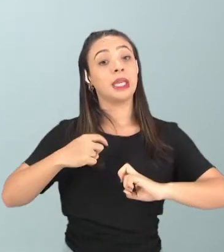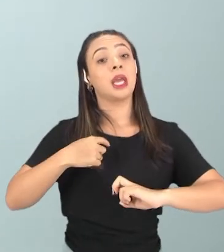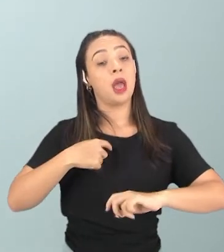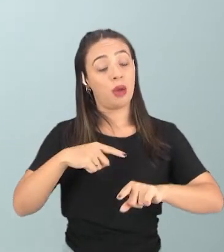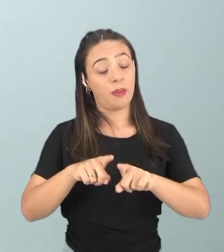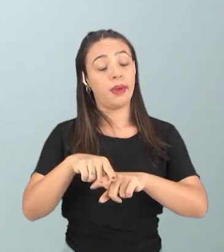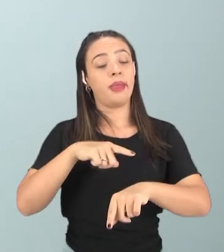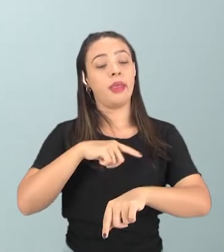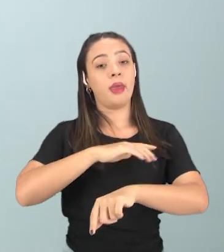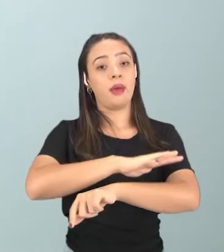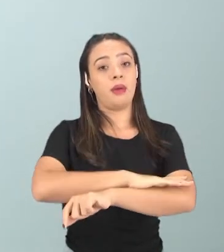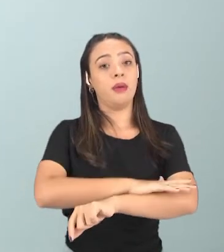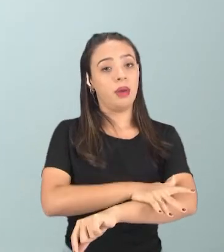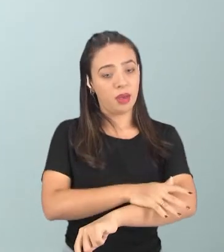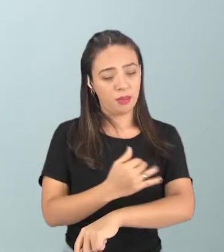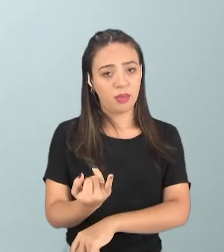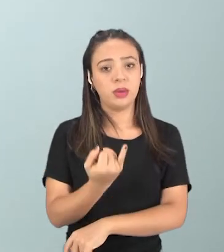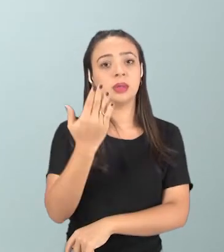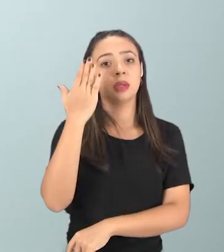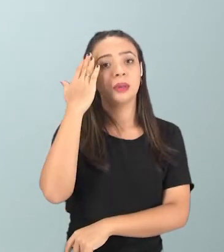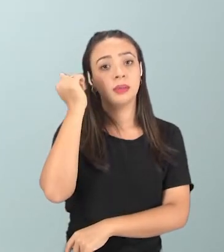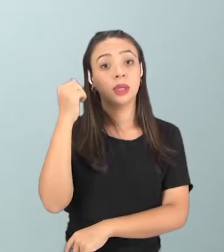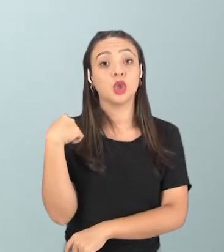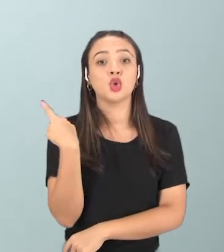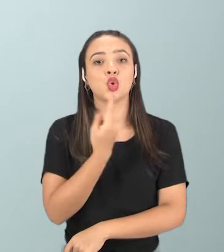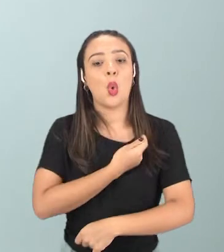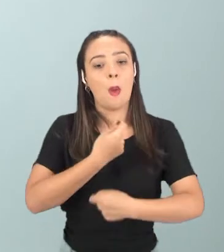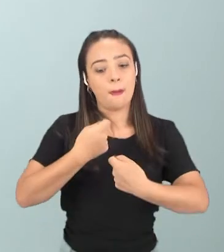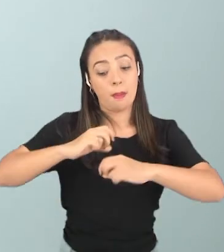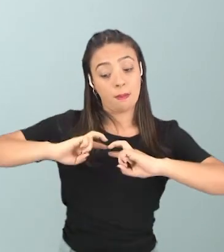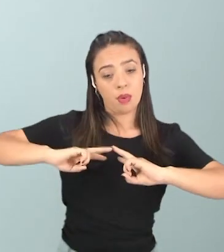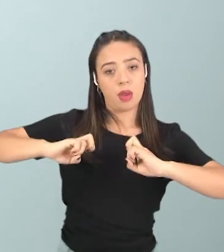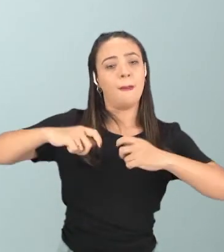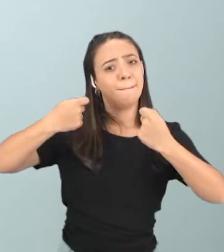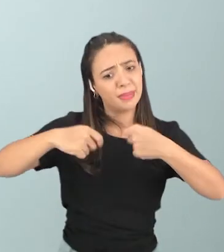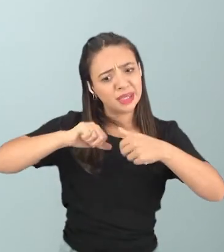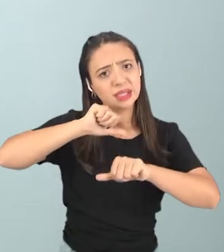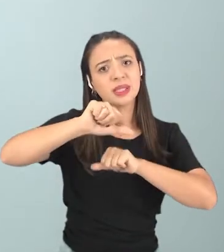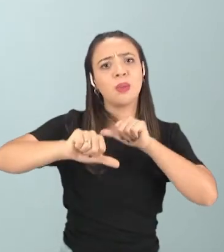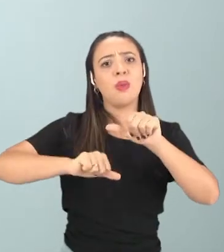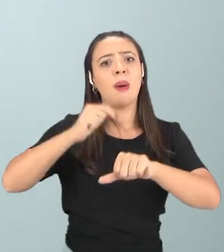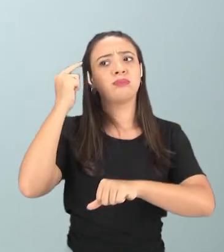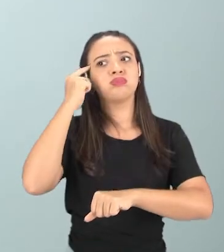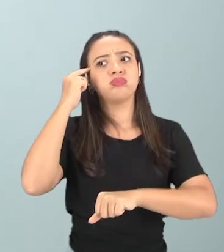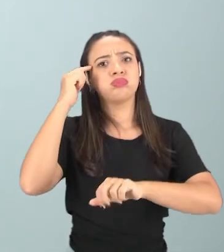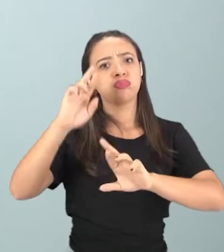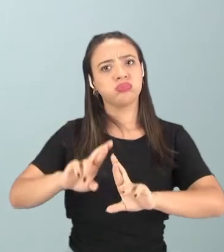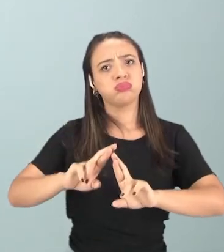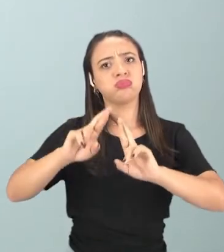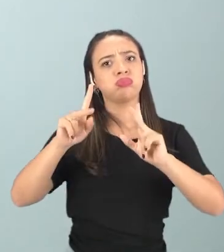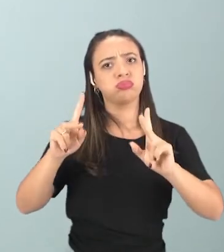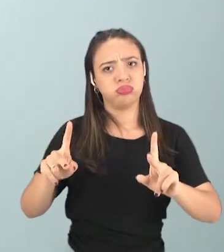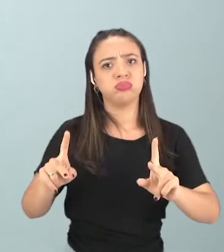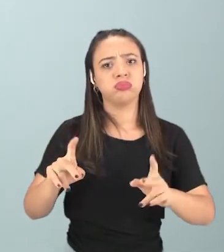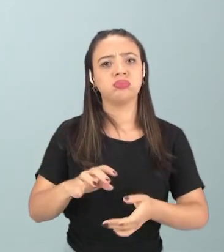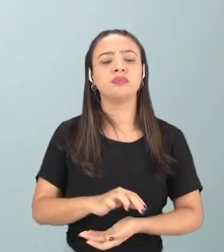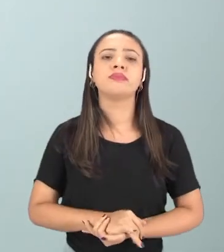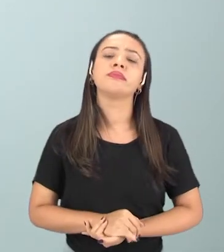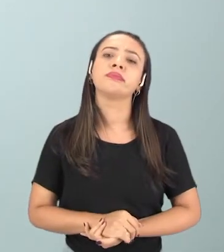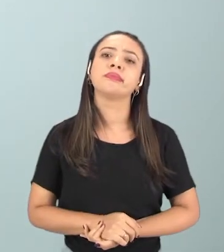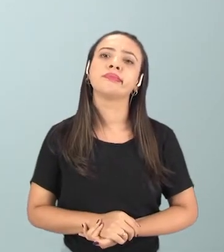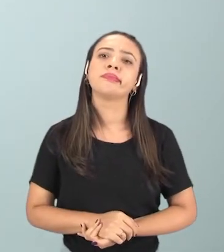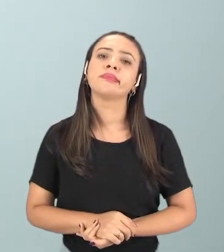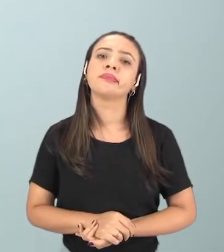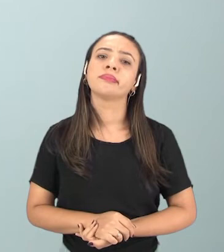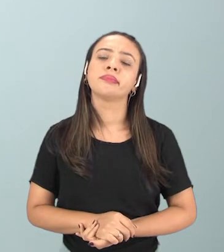não faz mal a gente reconhecer que a gente precisa mudar, que a gente precisa pensar diferente. Faz mal a gente não perceber isso e continuar